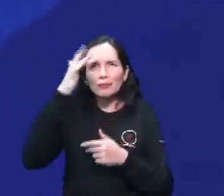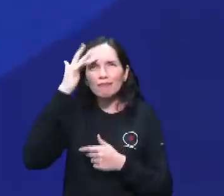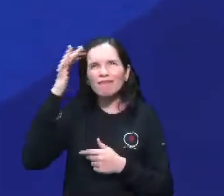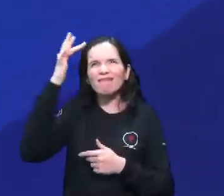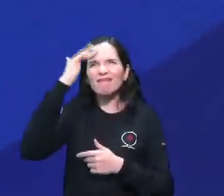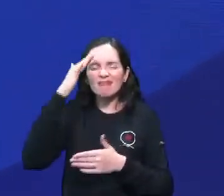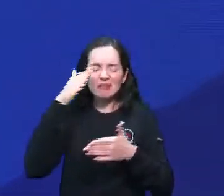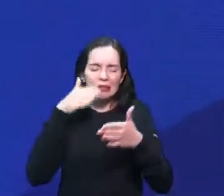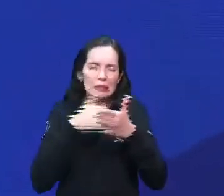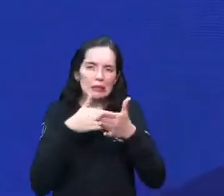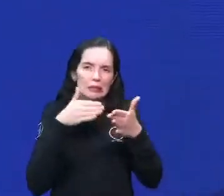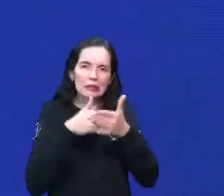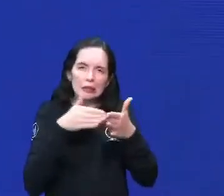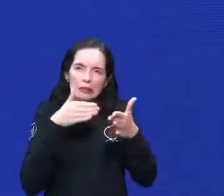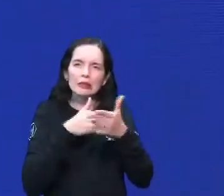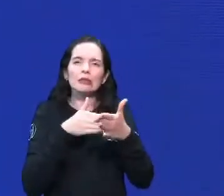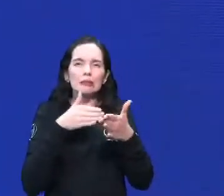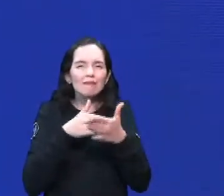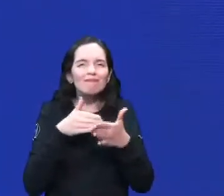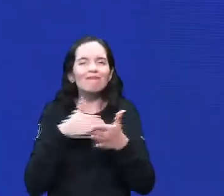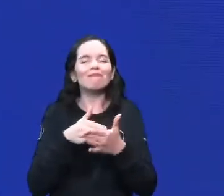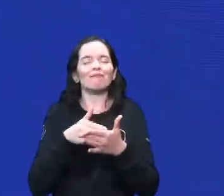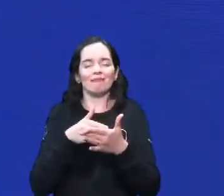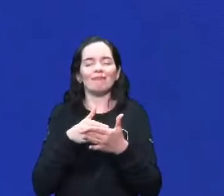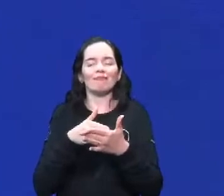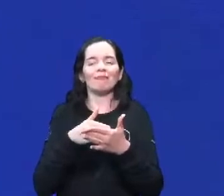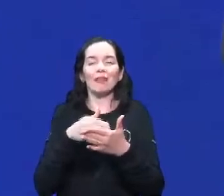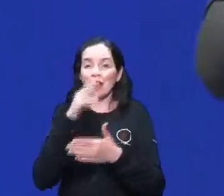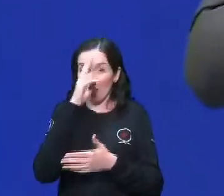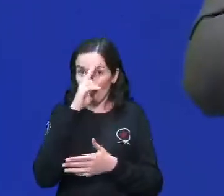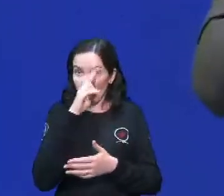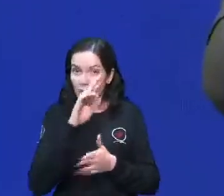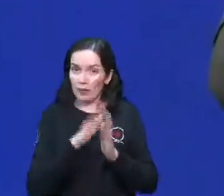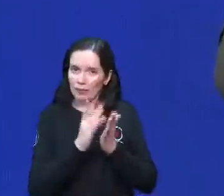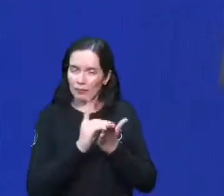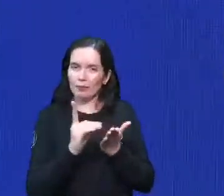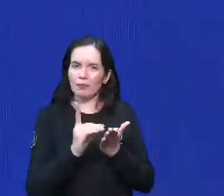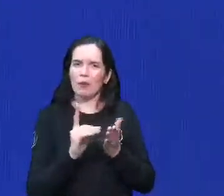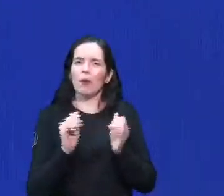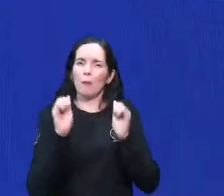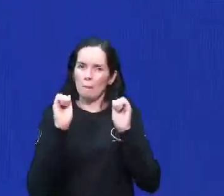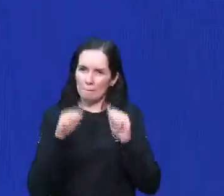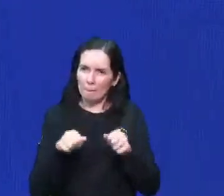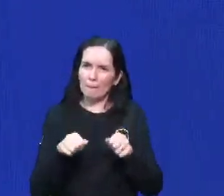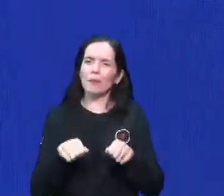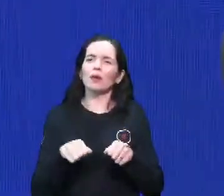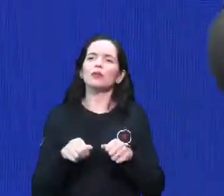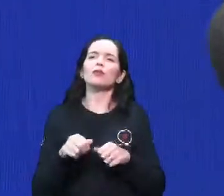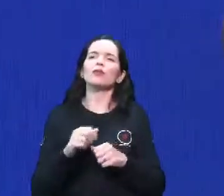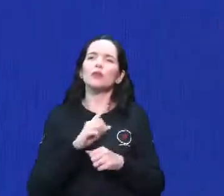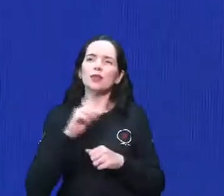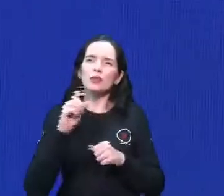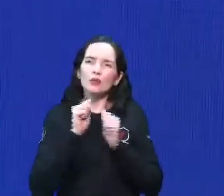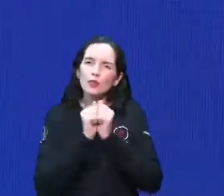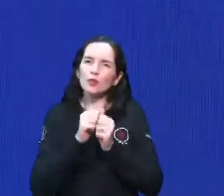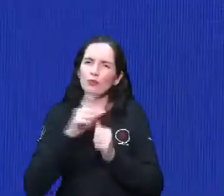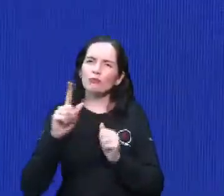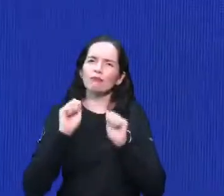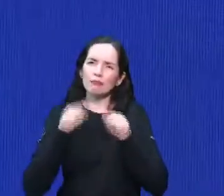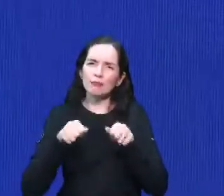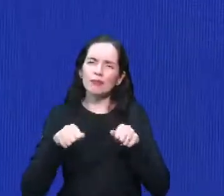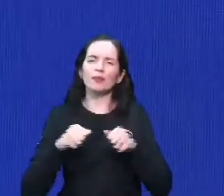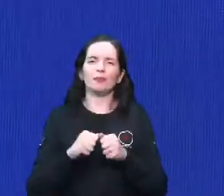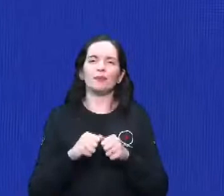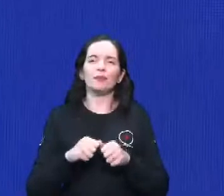que limitam, que impedem. Amigo, lembre-se, a Bíblia diz, posso tudo naquele que me fortalece. 1000 cairão ao meu lado,